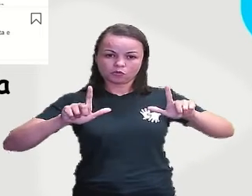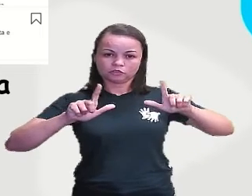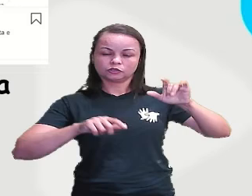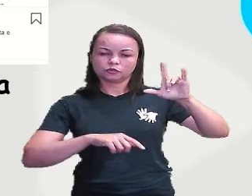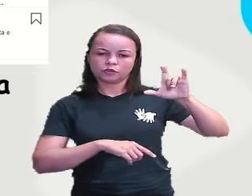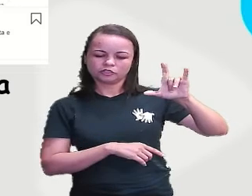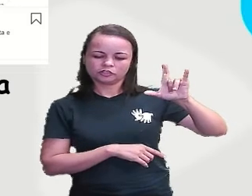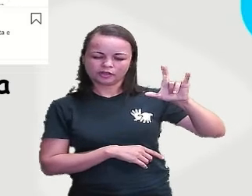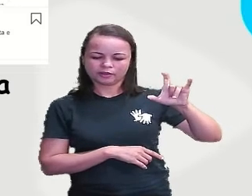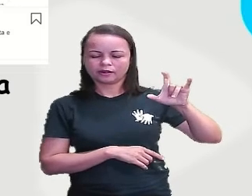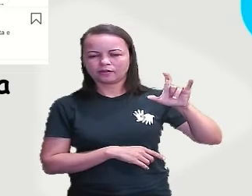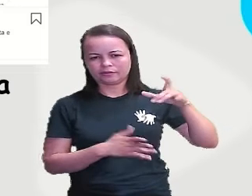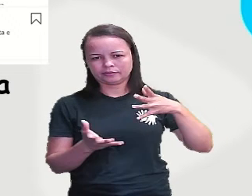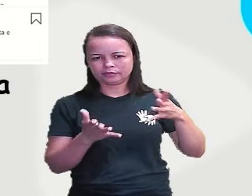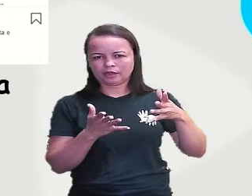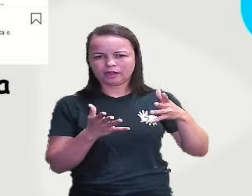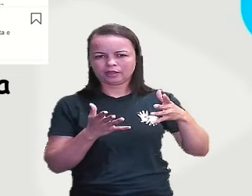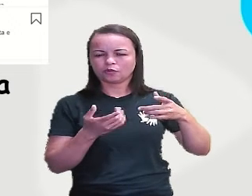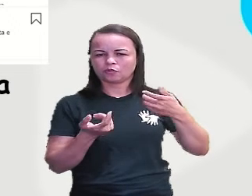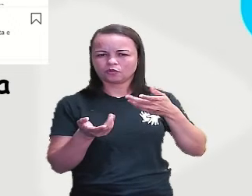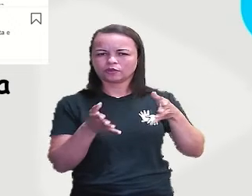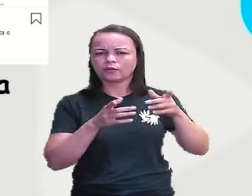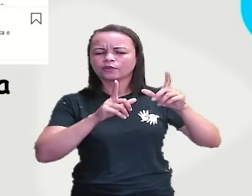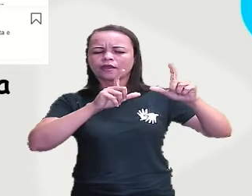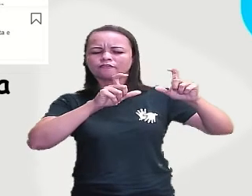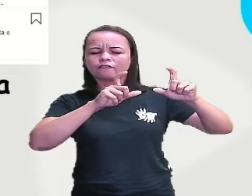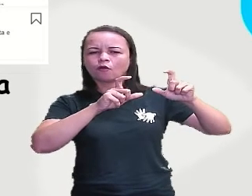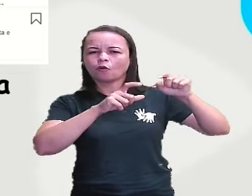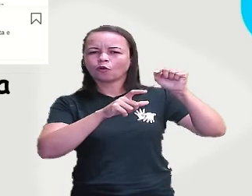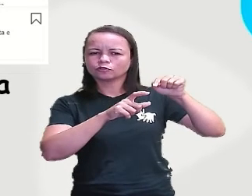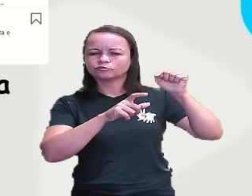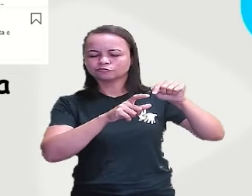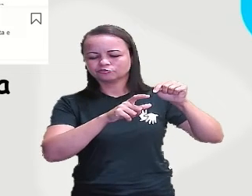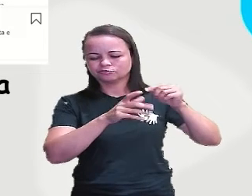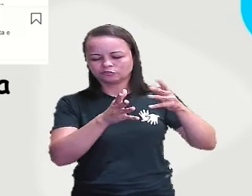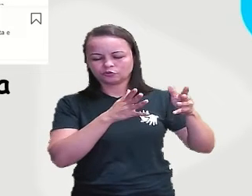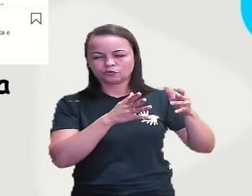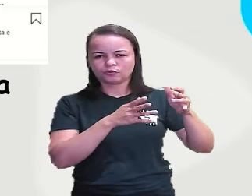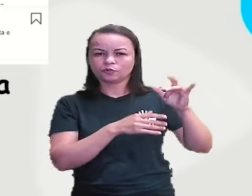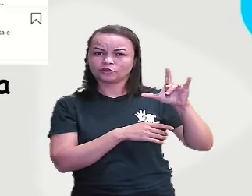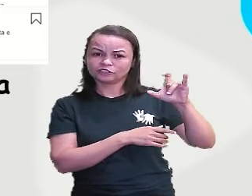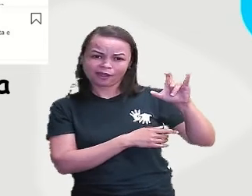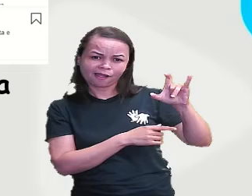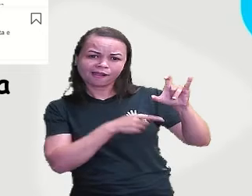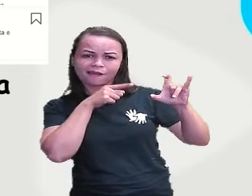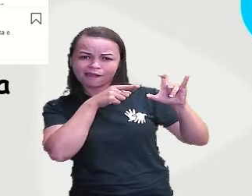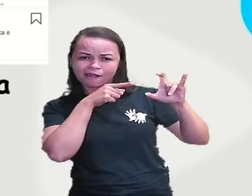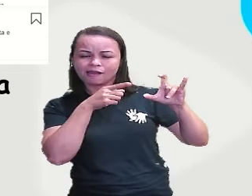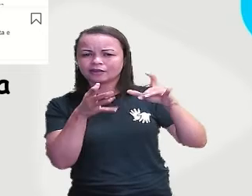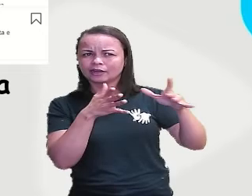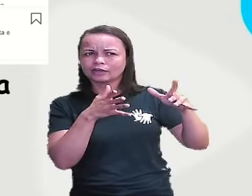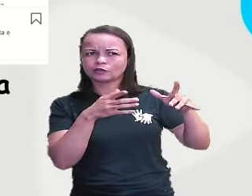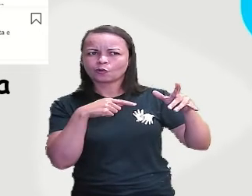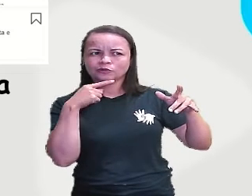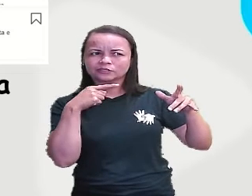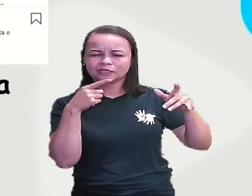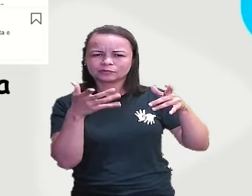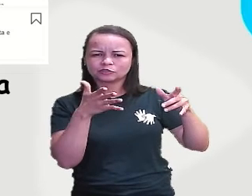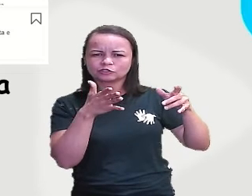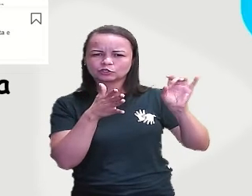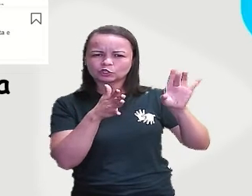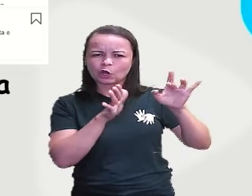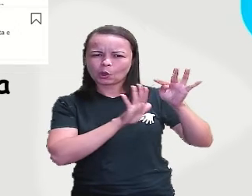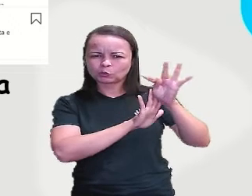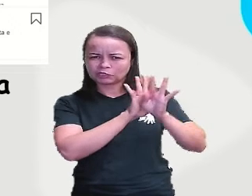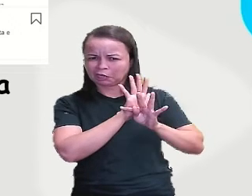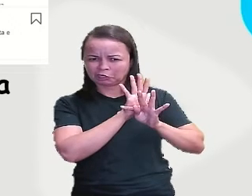aí, ó, coloquei a foto, né? Como a gente sabe, o Instagram, nós não conseguimos colocar só o texto. Então, a gente